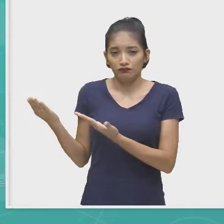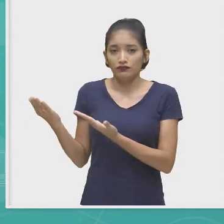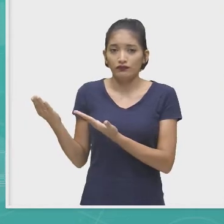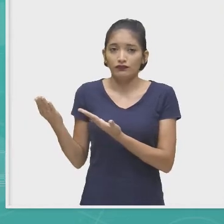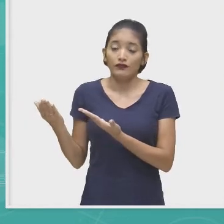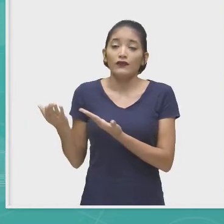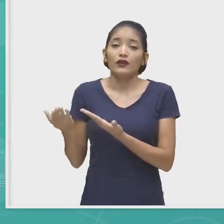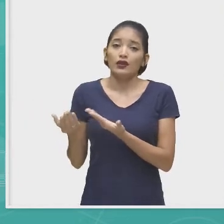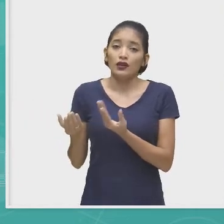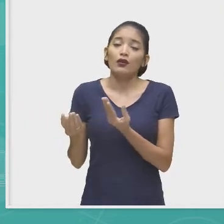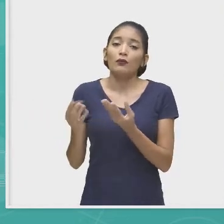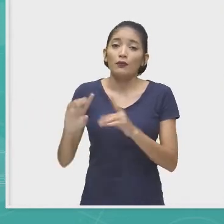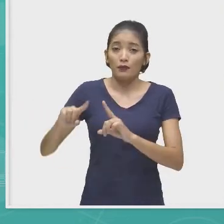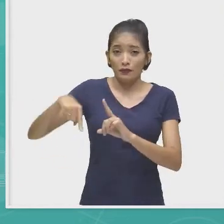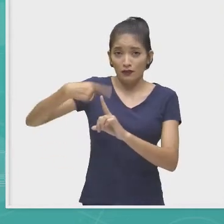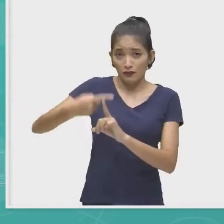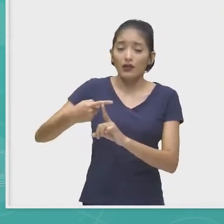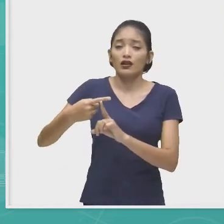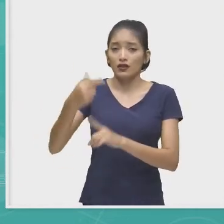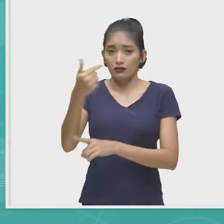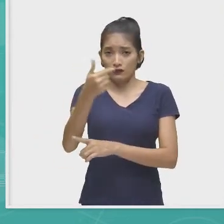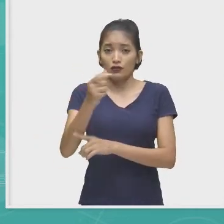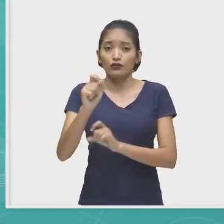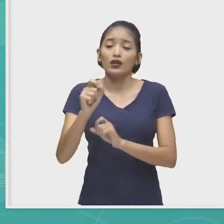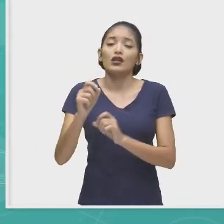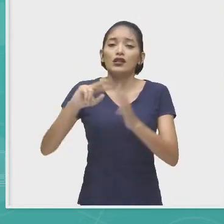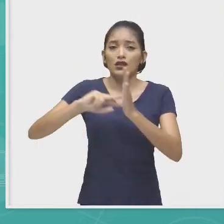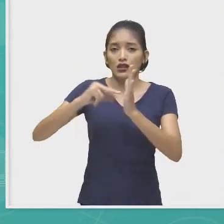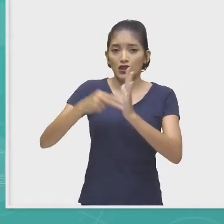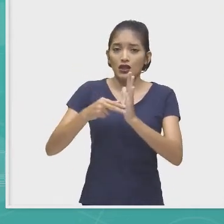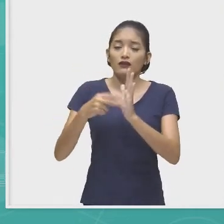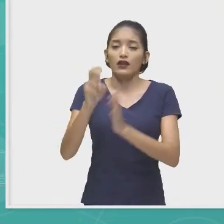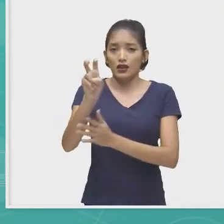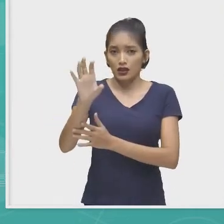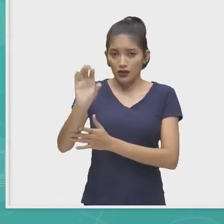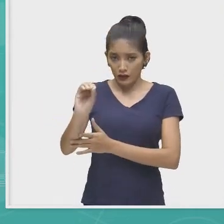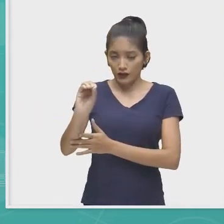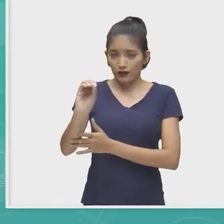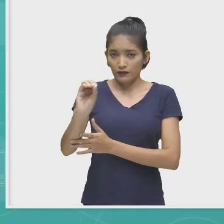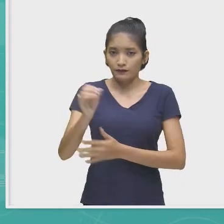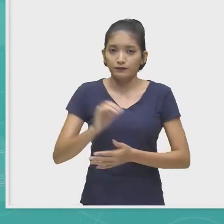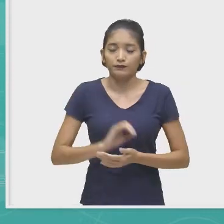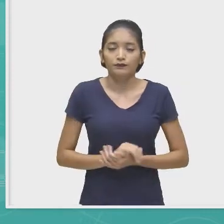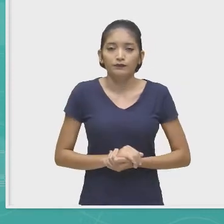adicionado a 22 é igual a 50.